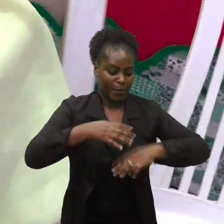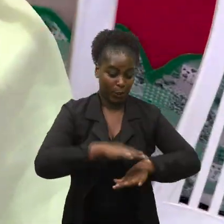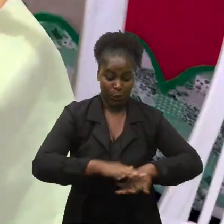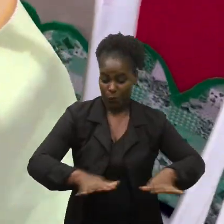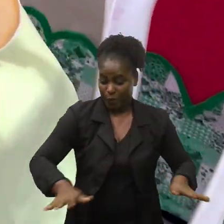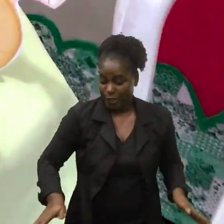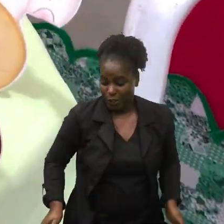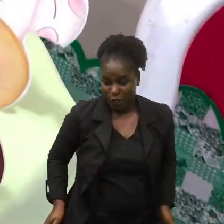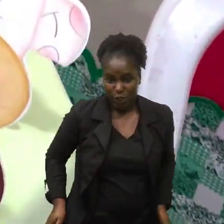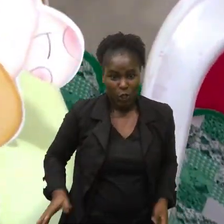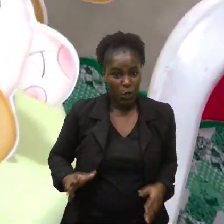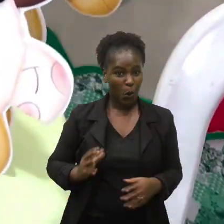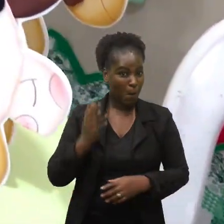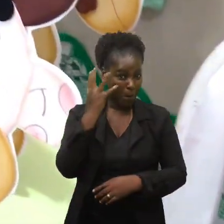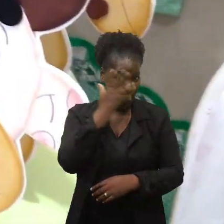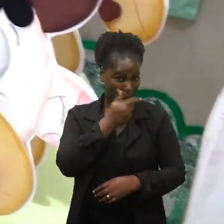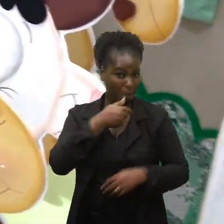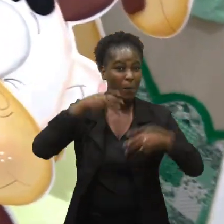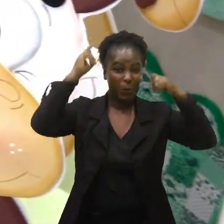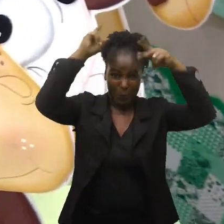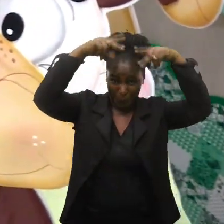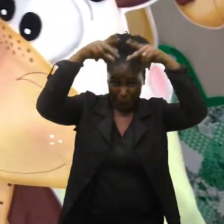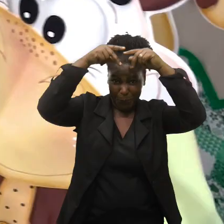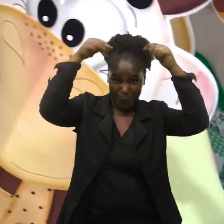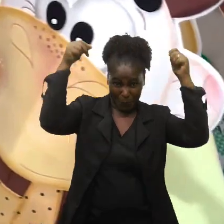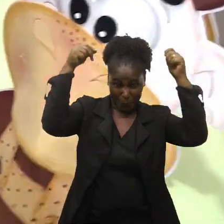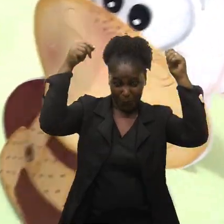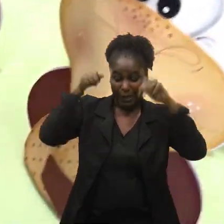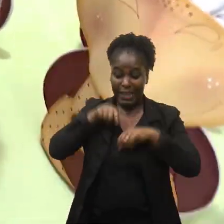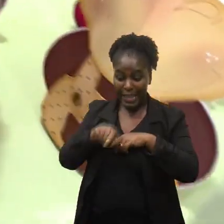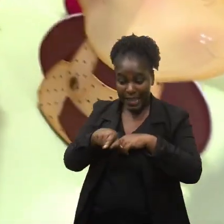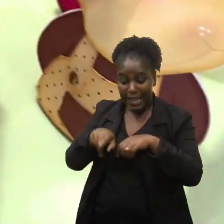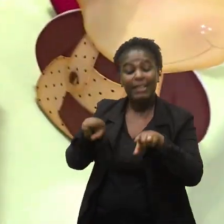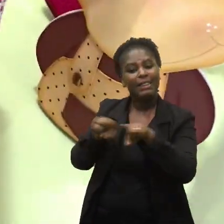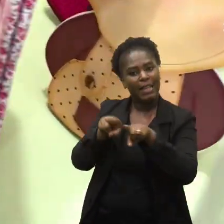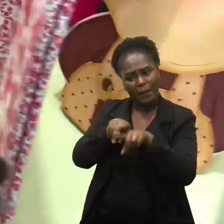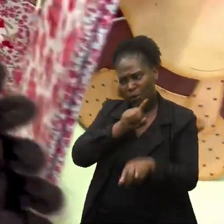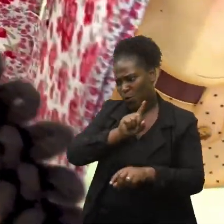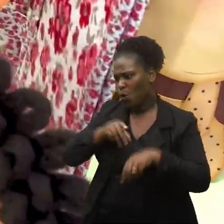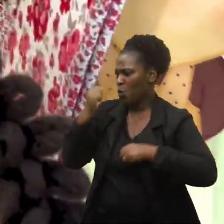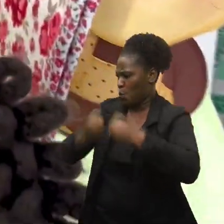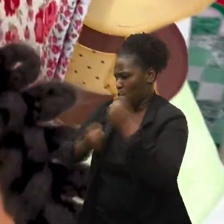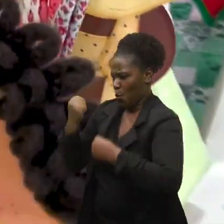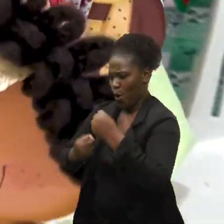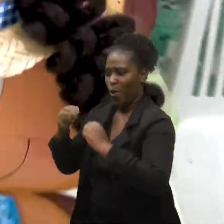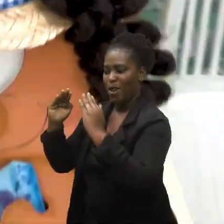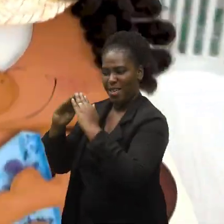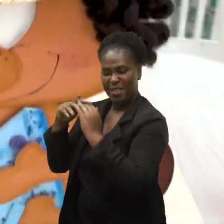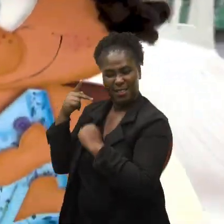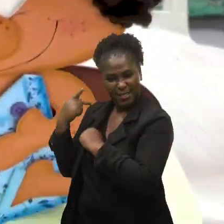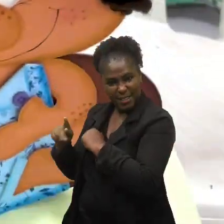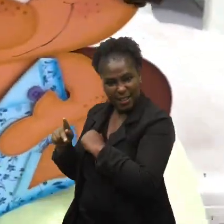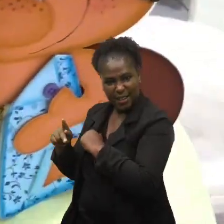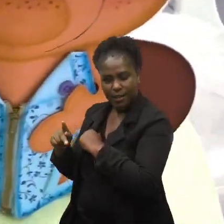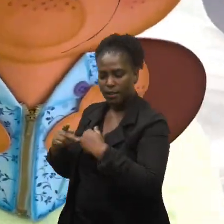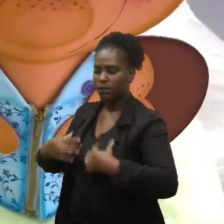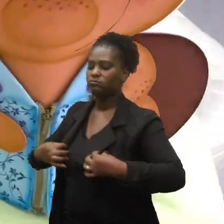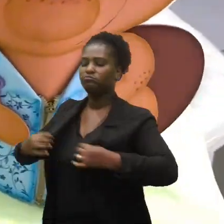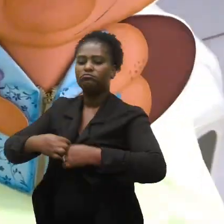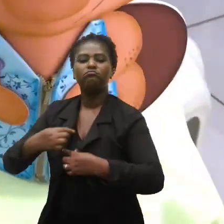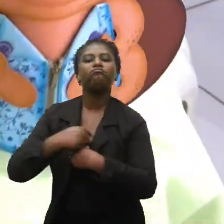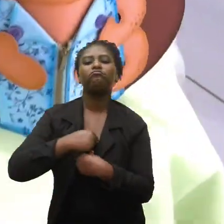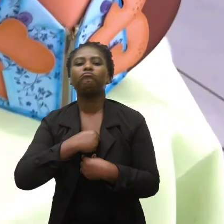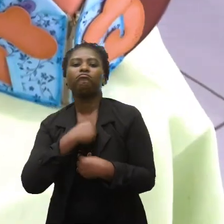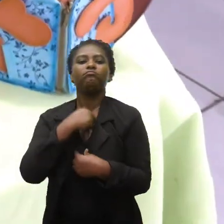o seu barato também foi para sua casa, colocou o seu terninho, colocou o